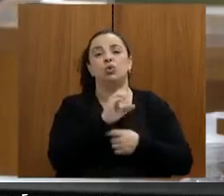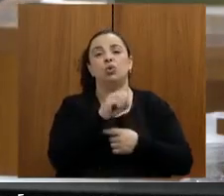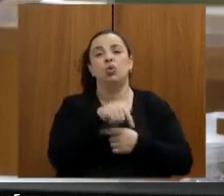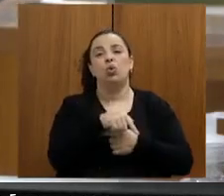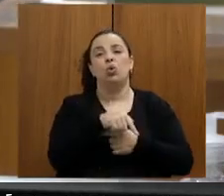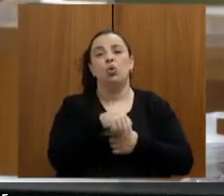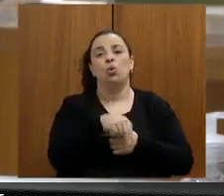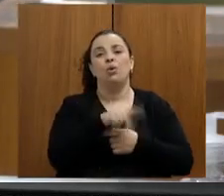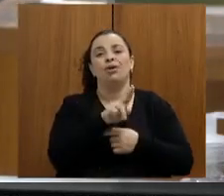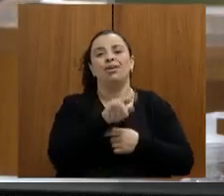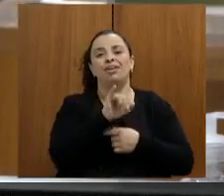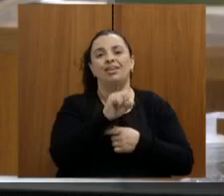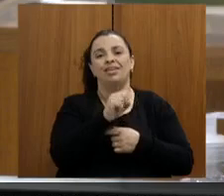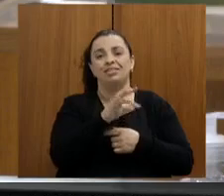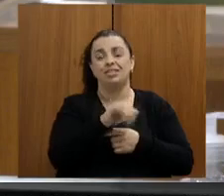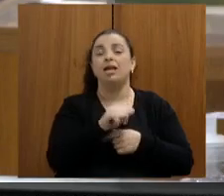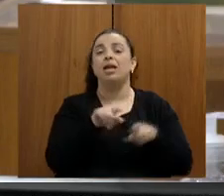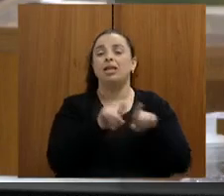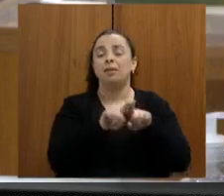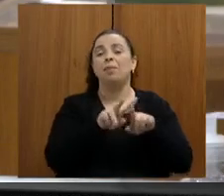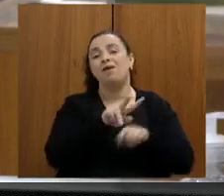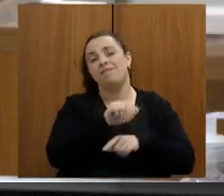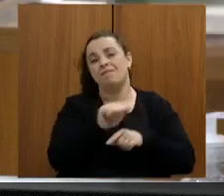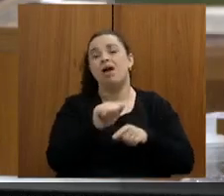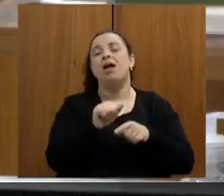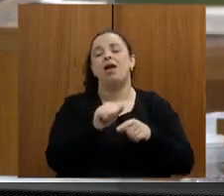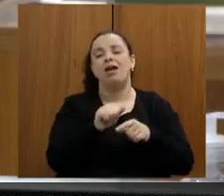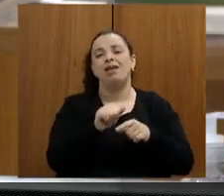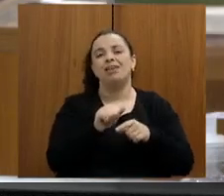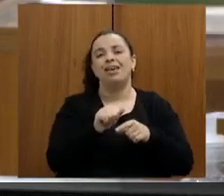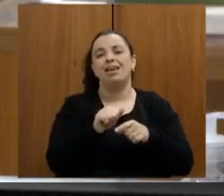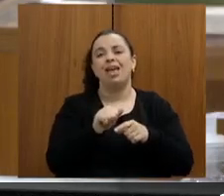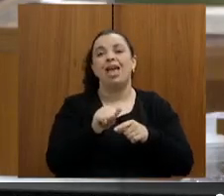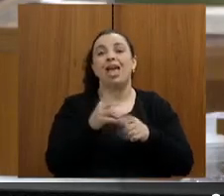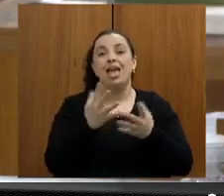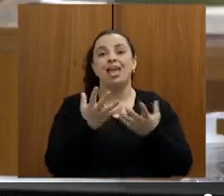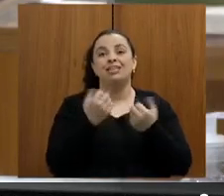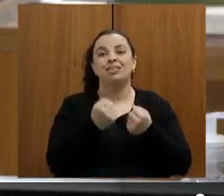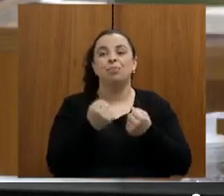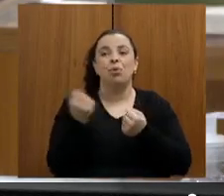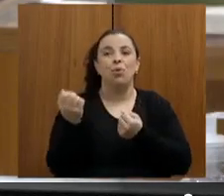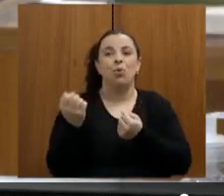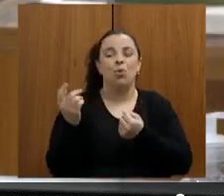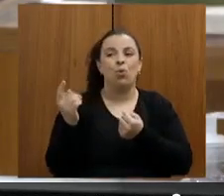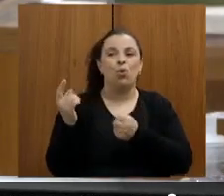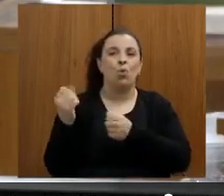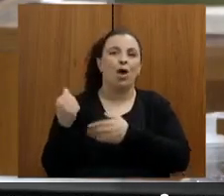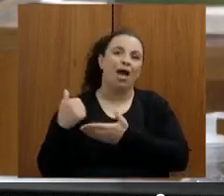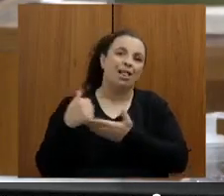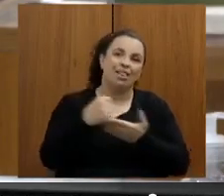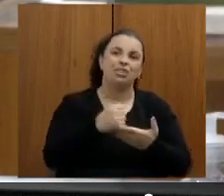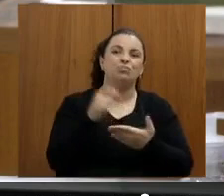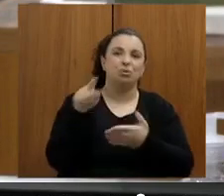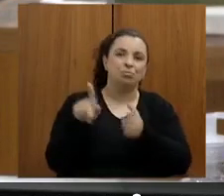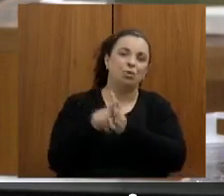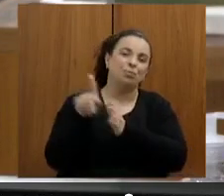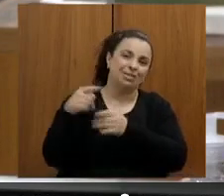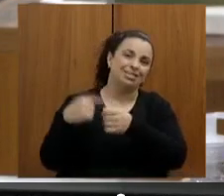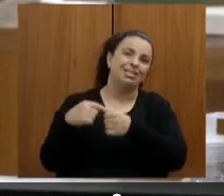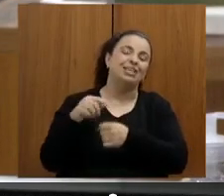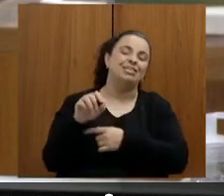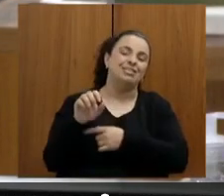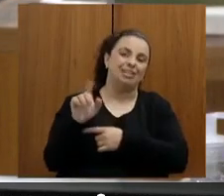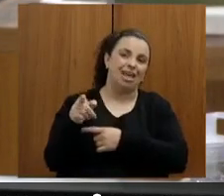atendido por essa fração de Sacramento e eles estavam estávamos lá inclusive